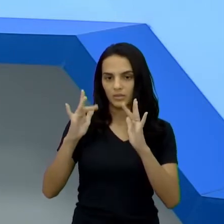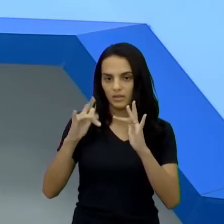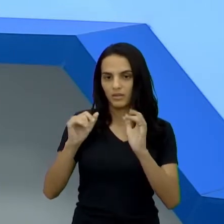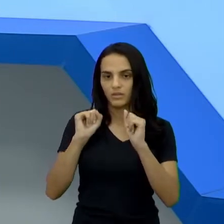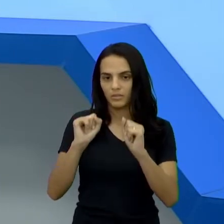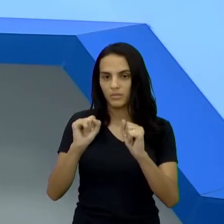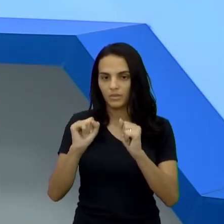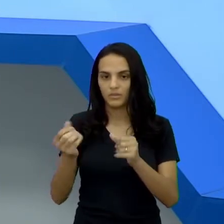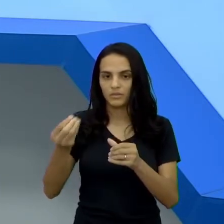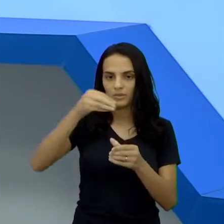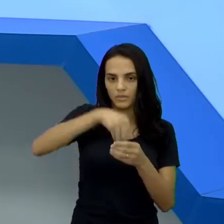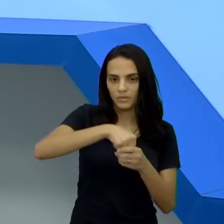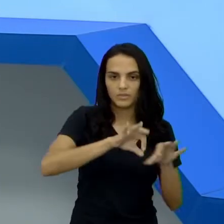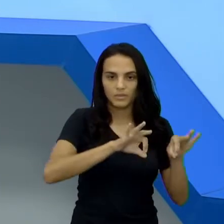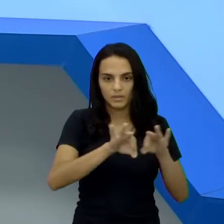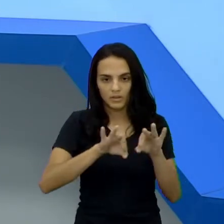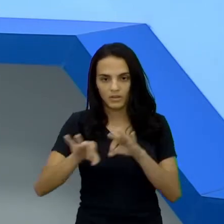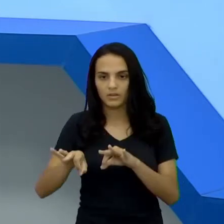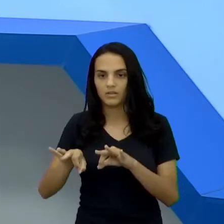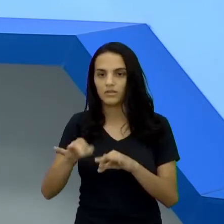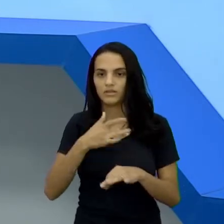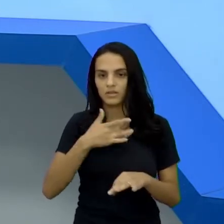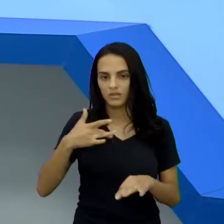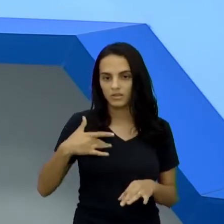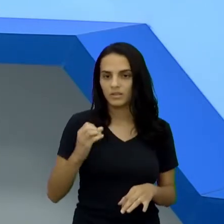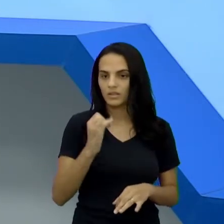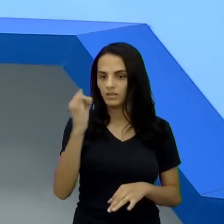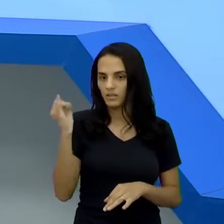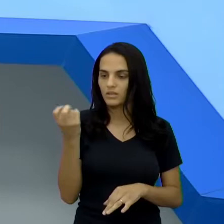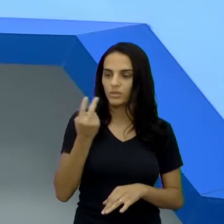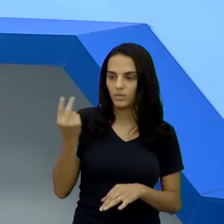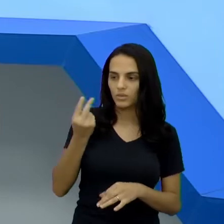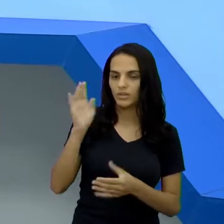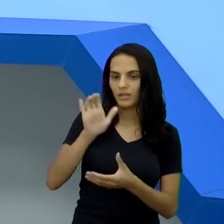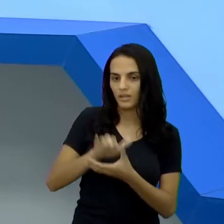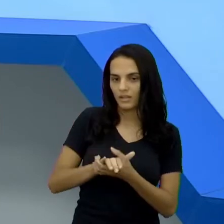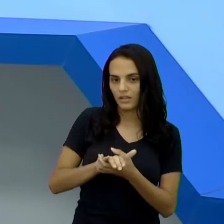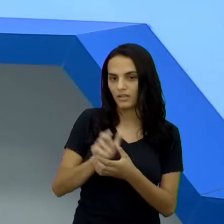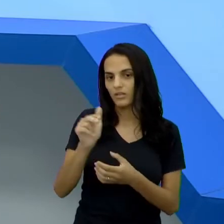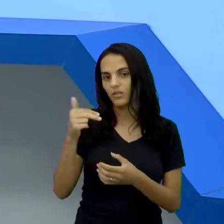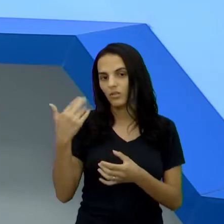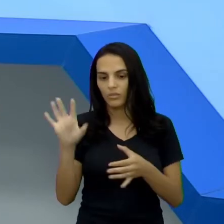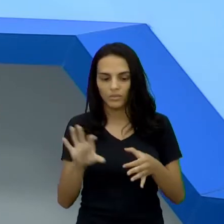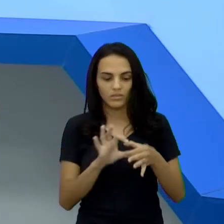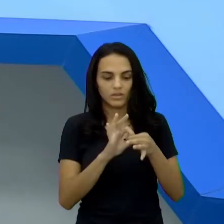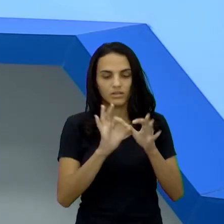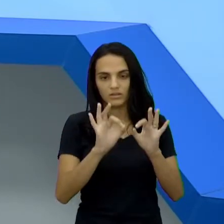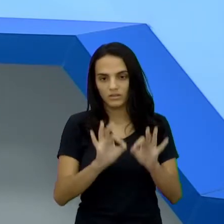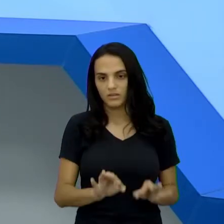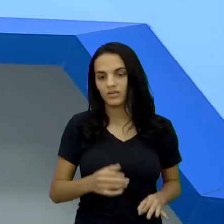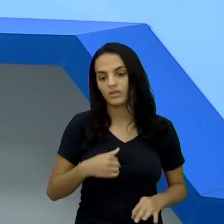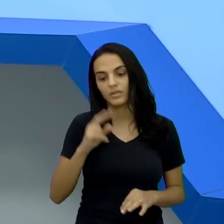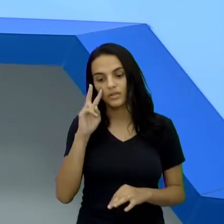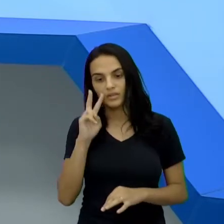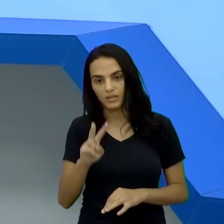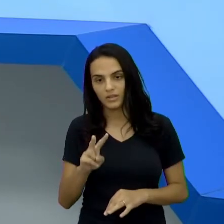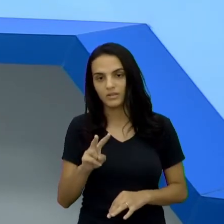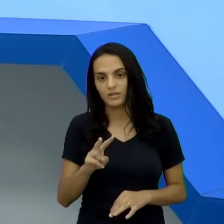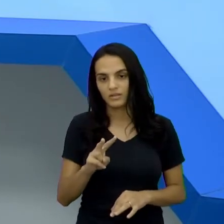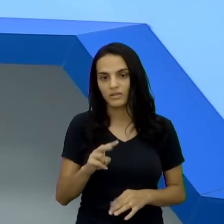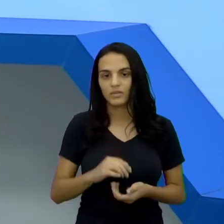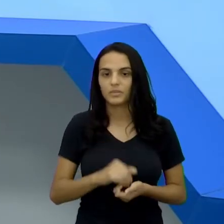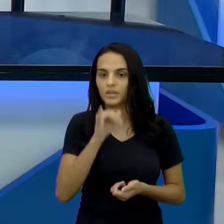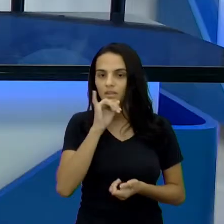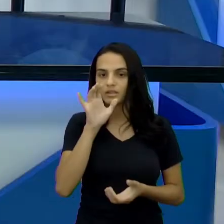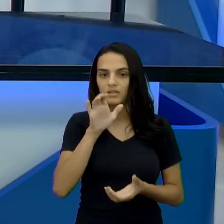parte do meu plano de saúde se a gente for casado ou tiver uma união estável. Então eu vejo hoje o casamento muito mais como